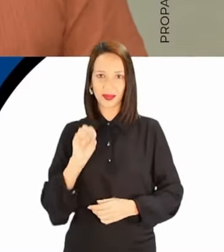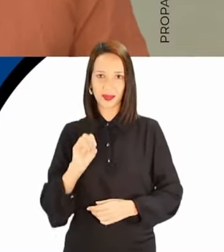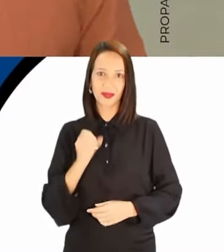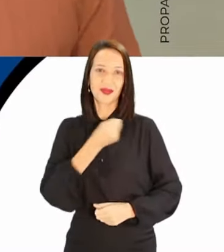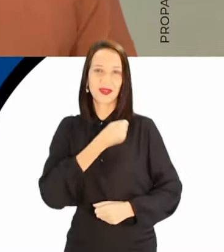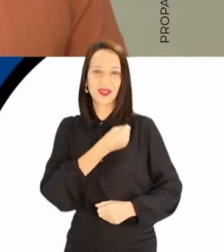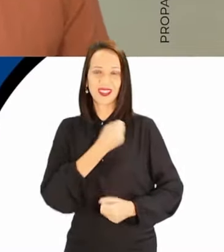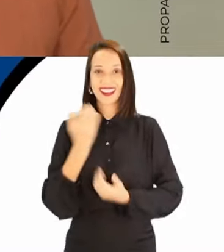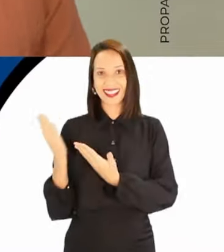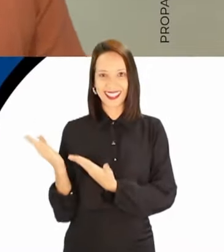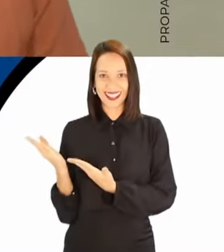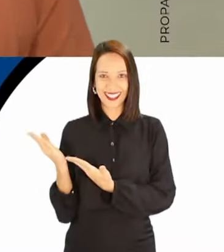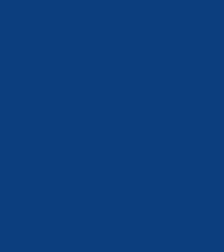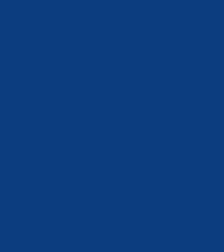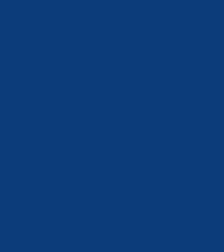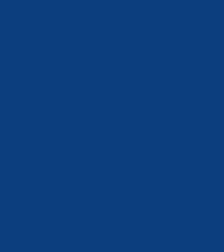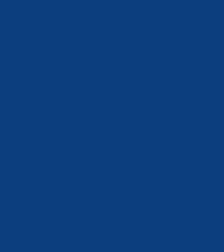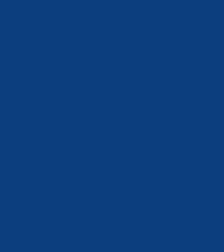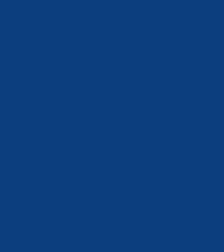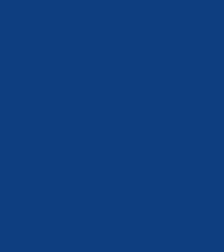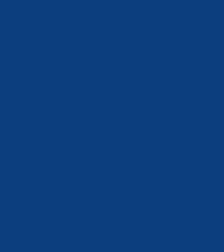Reis, 12, 1, 2, 3.